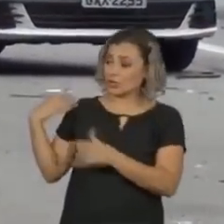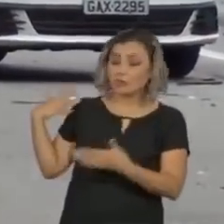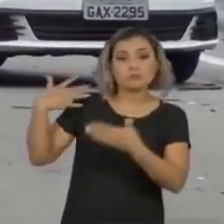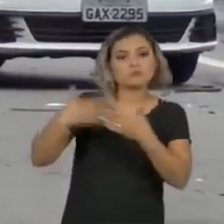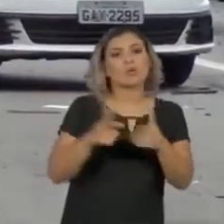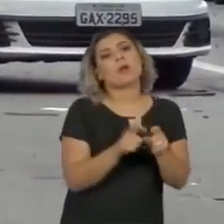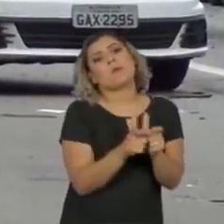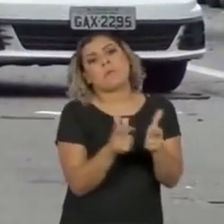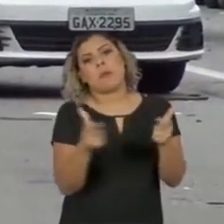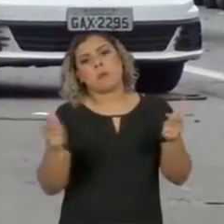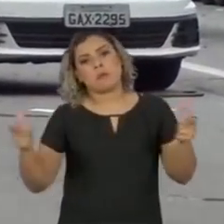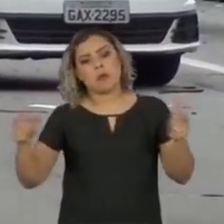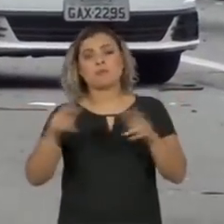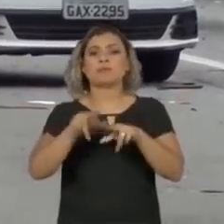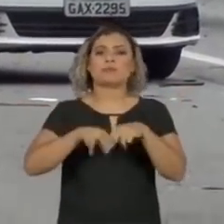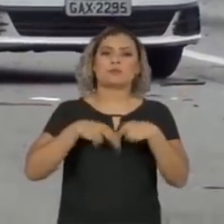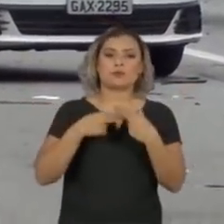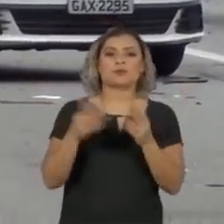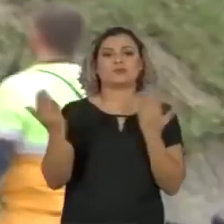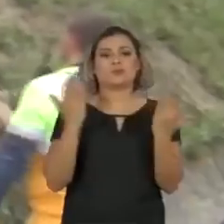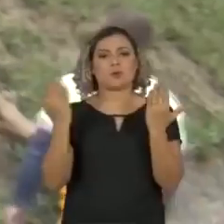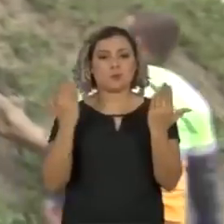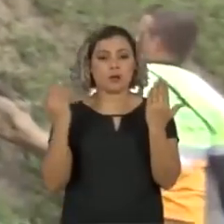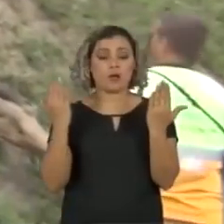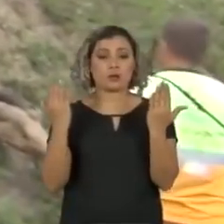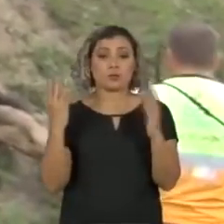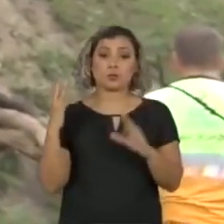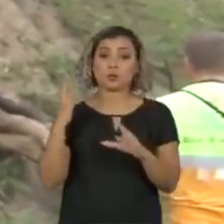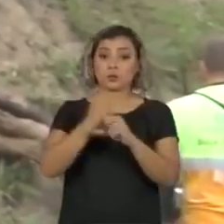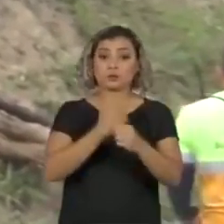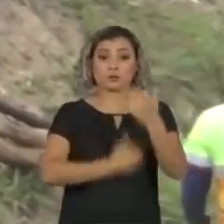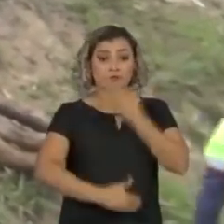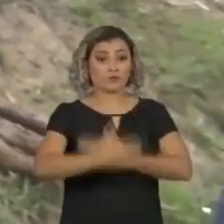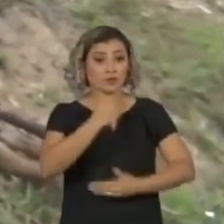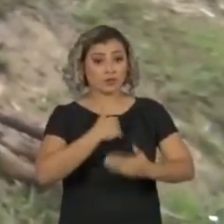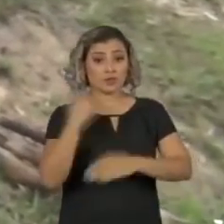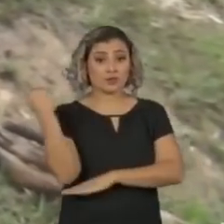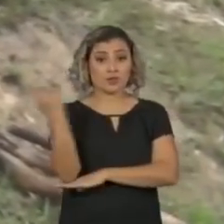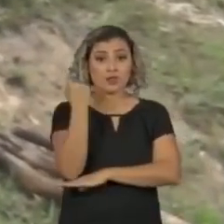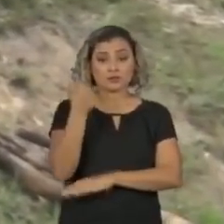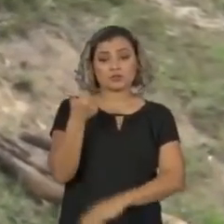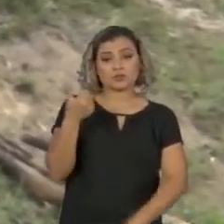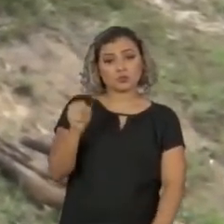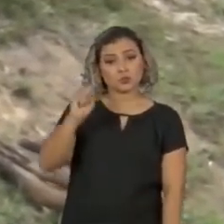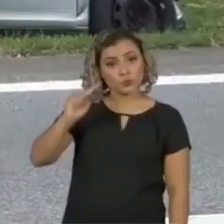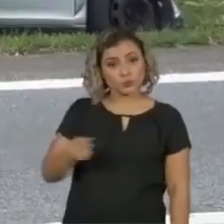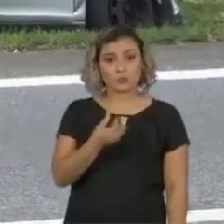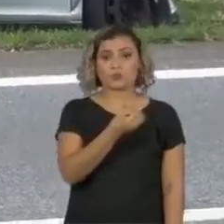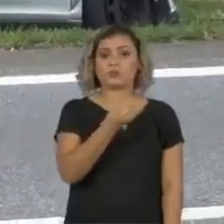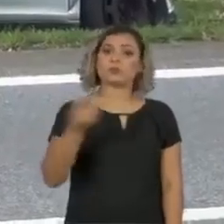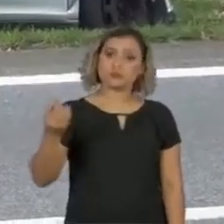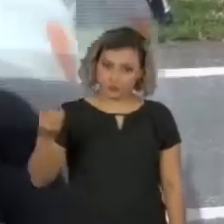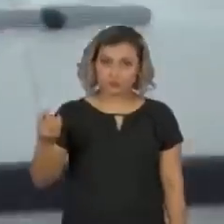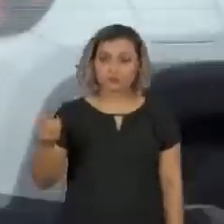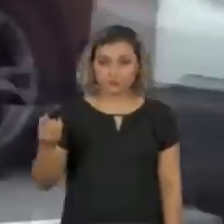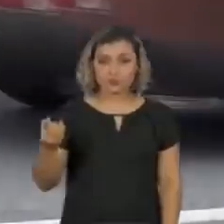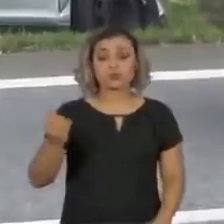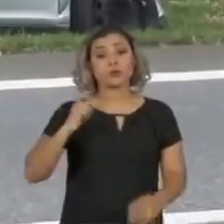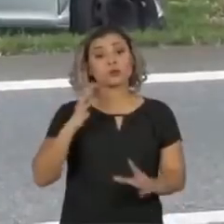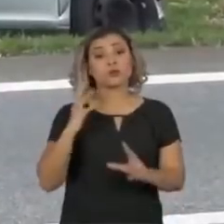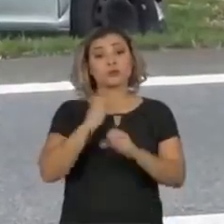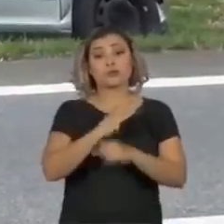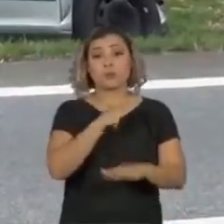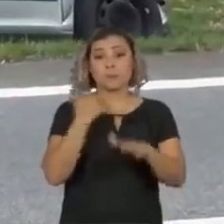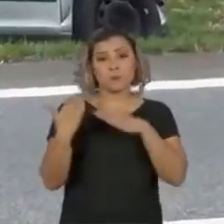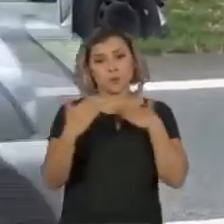aumento em relação ao período anterior. O total de feridos graves foi de 18.600. O aumento no número de